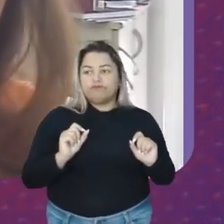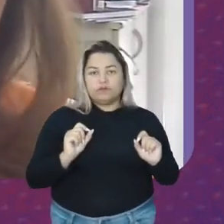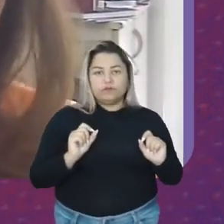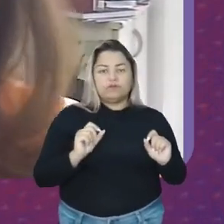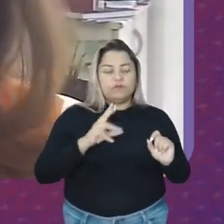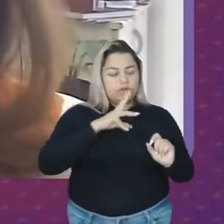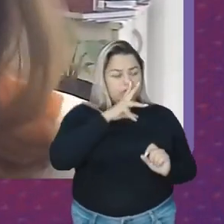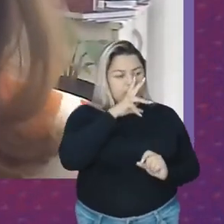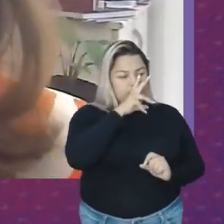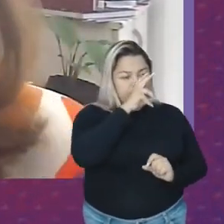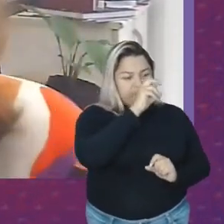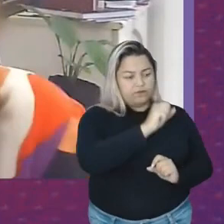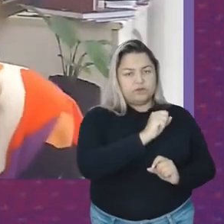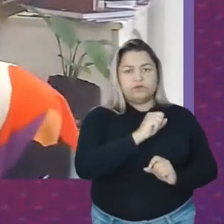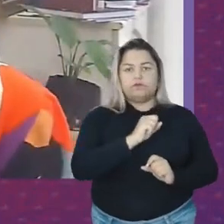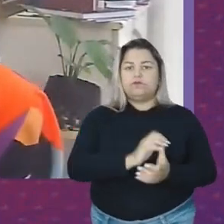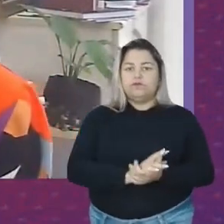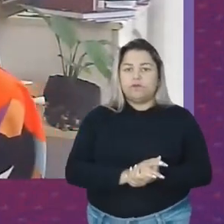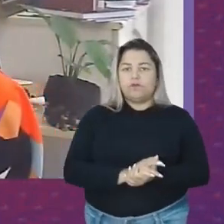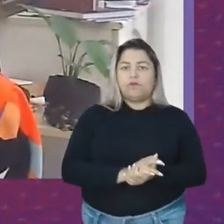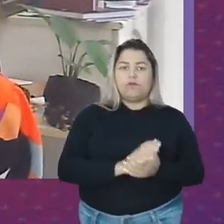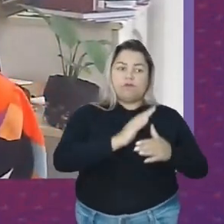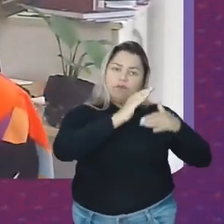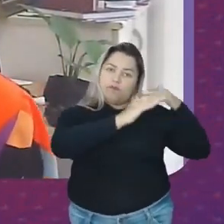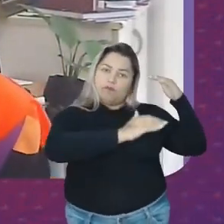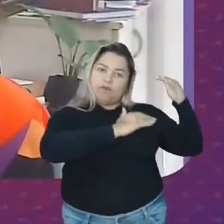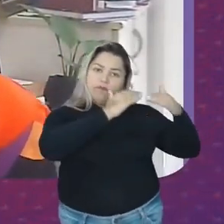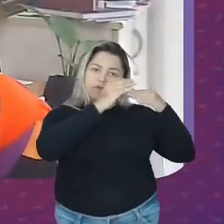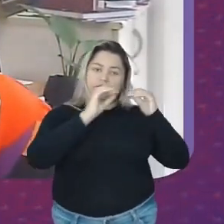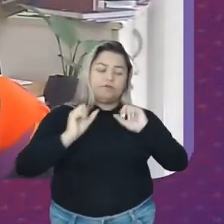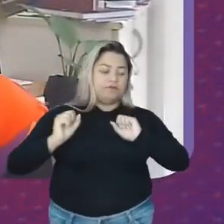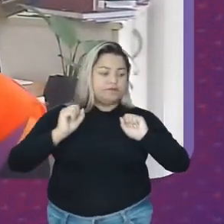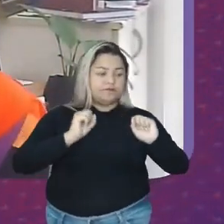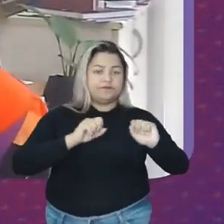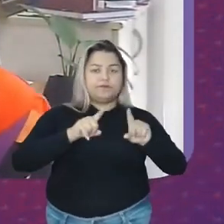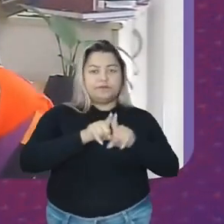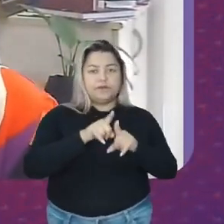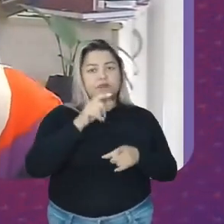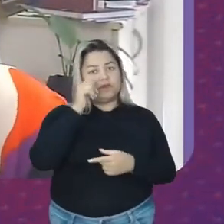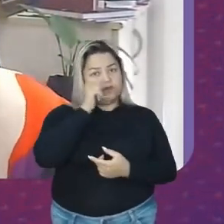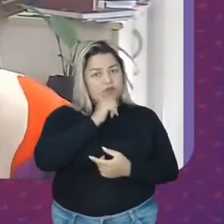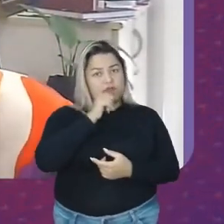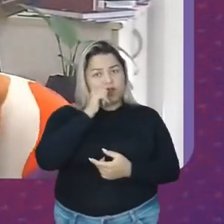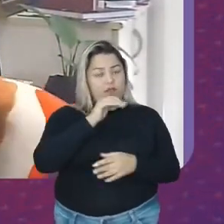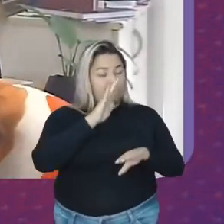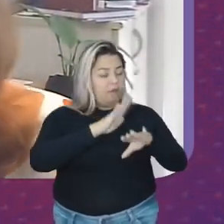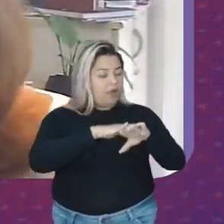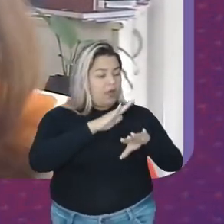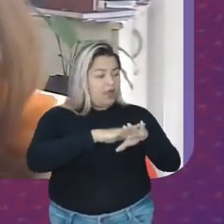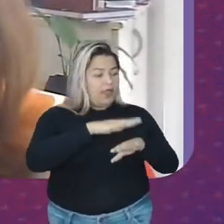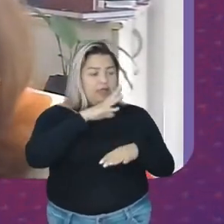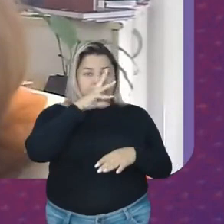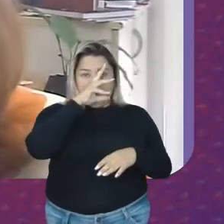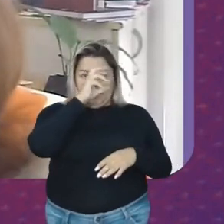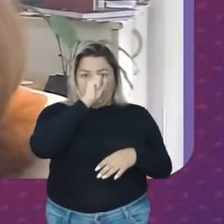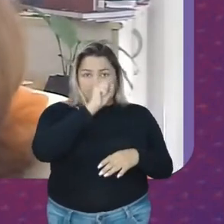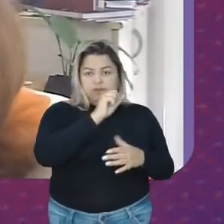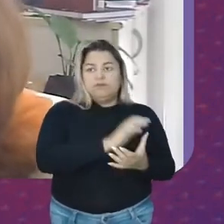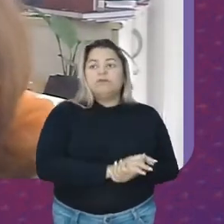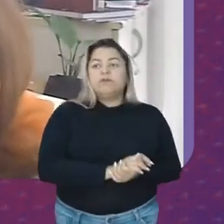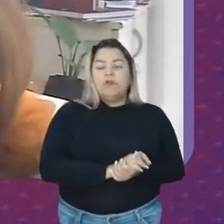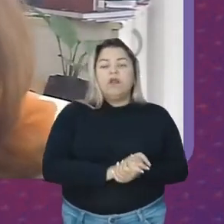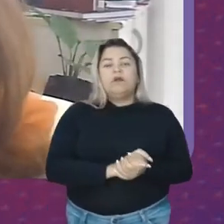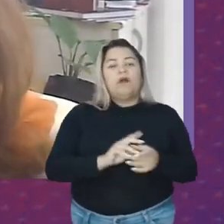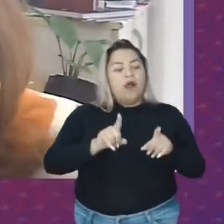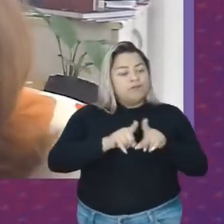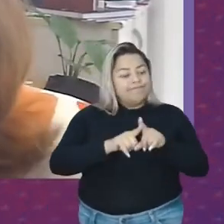força brutal. Quanto mais cresce o poder e a participação das mulheres, mais força vem uma forma